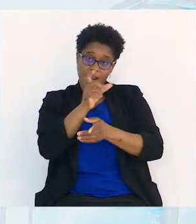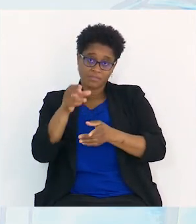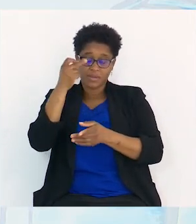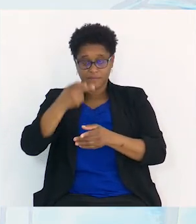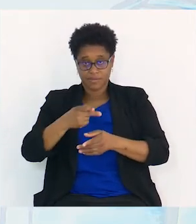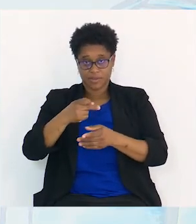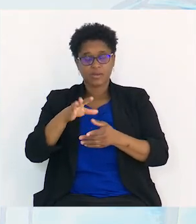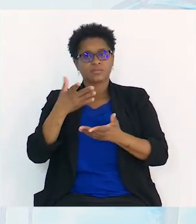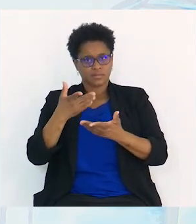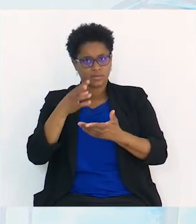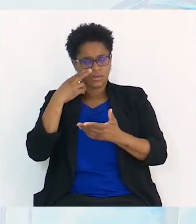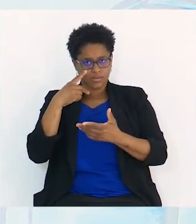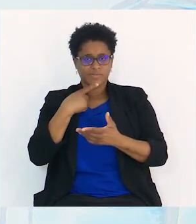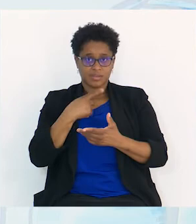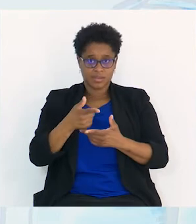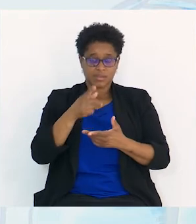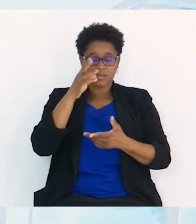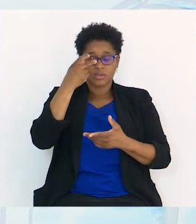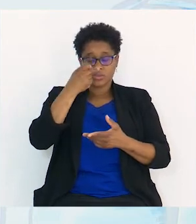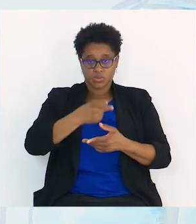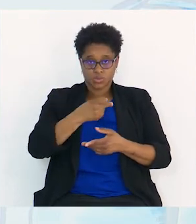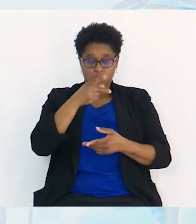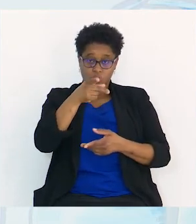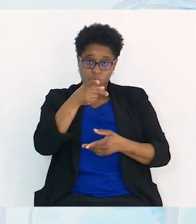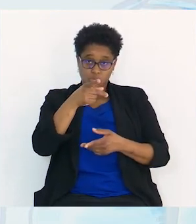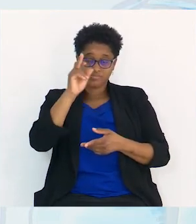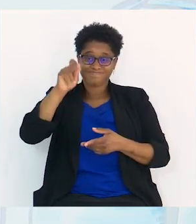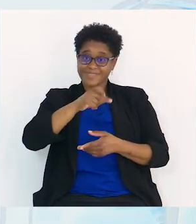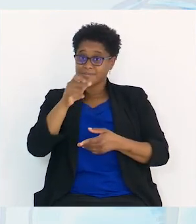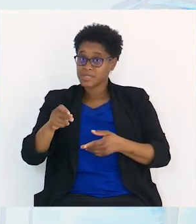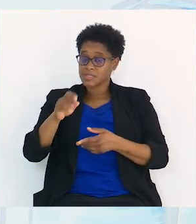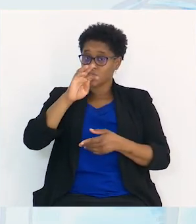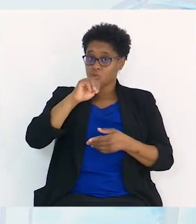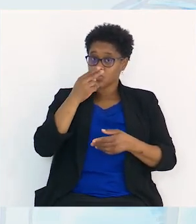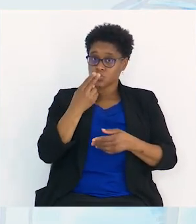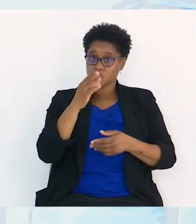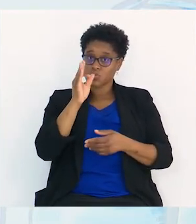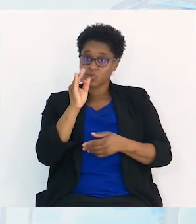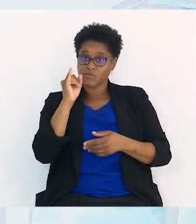eliminas, a língua não está a ajudar, tu eliminas o sufixo, deixas o